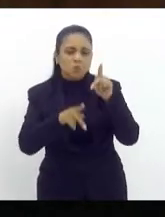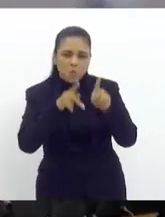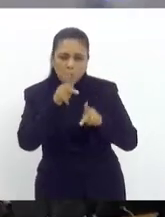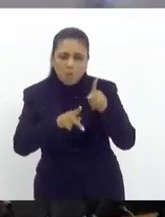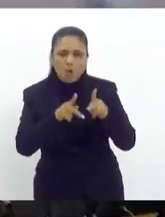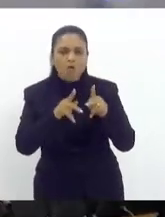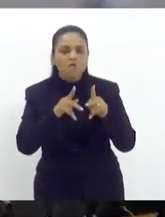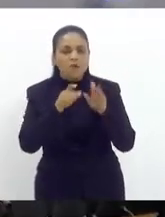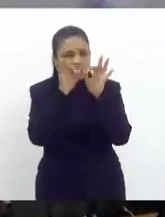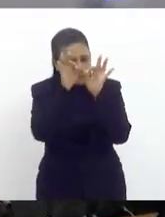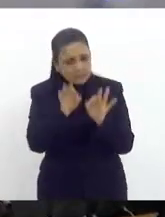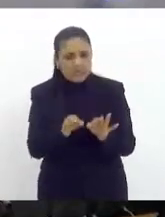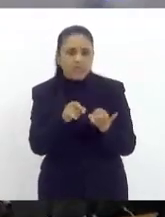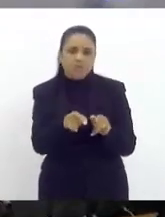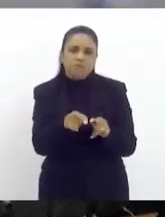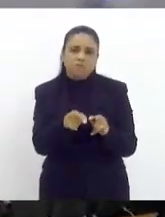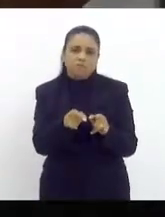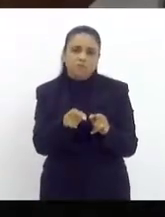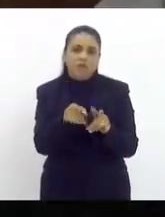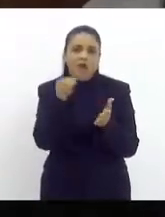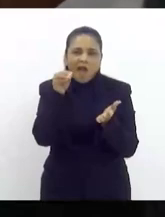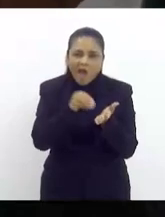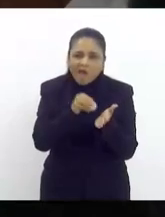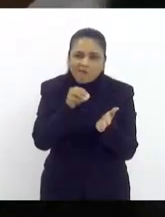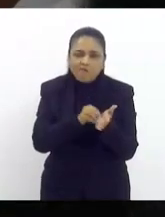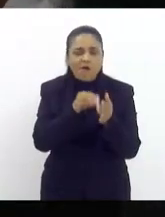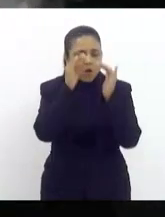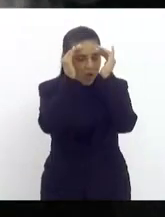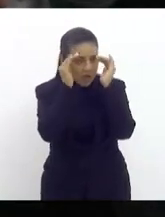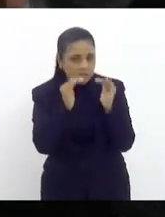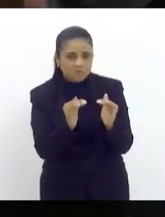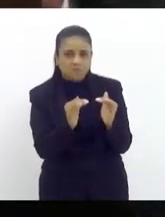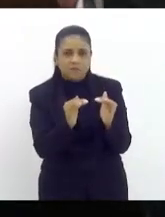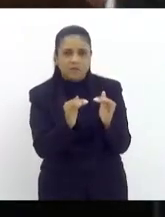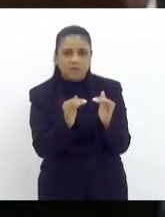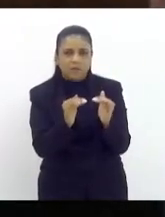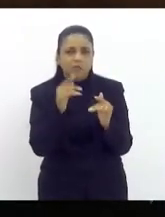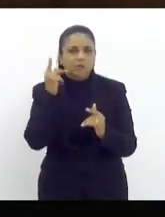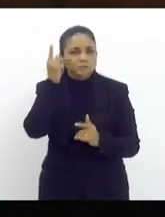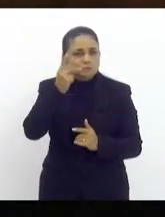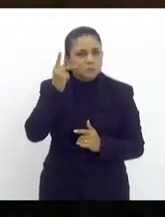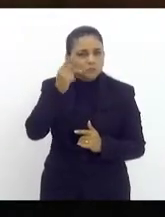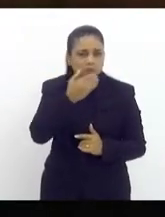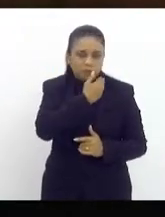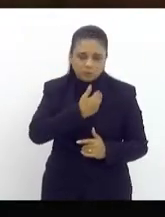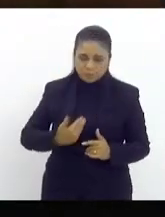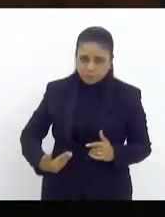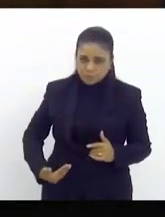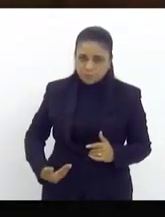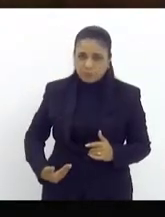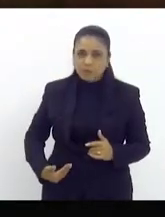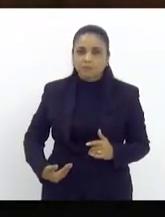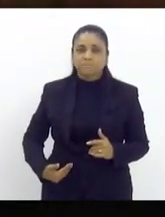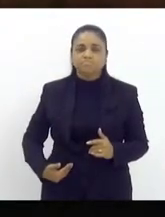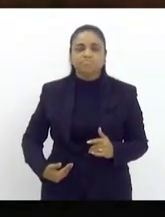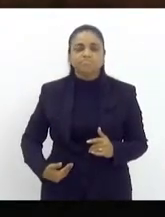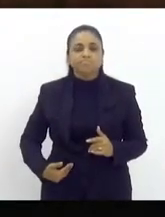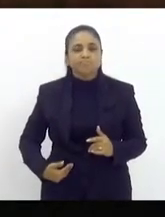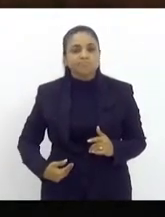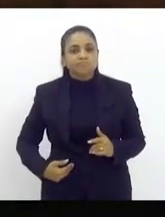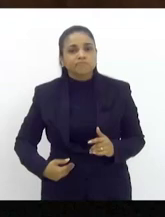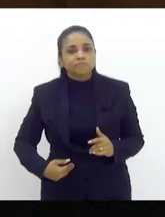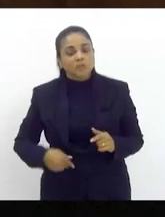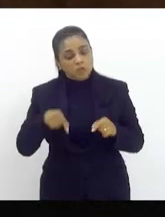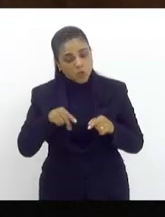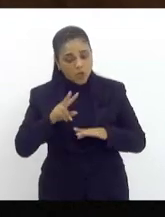gente sabe que a falta de respeito às políticas públicas faz com que nós